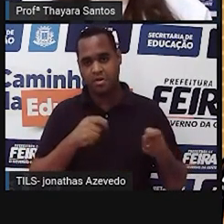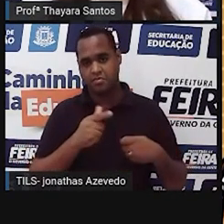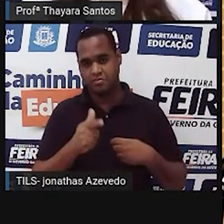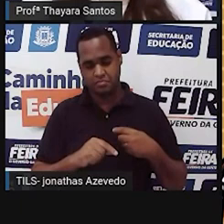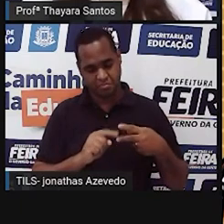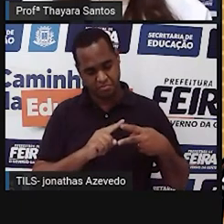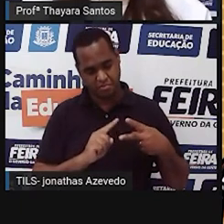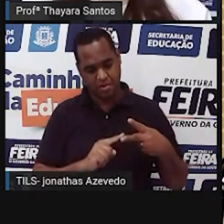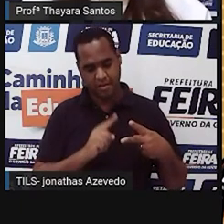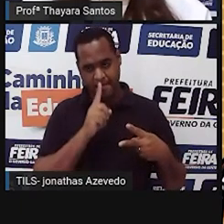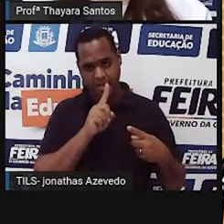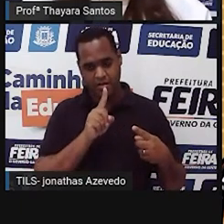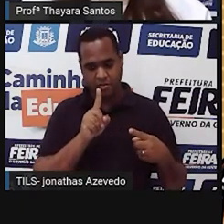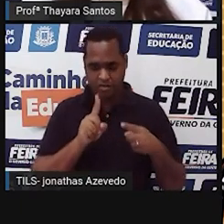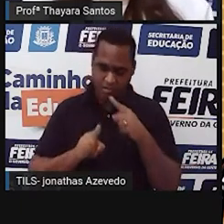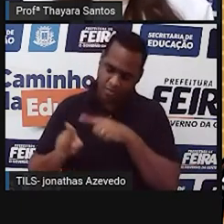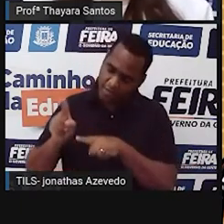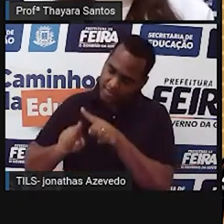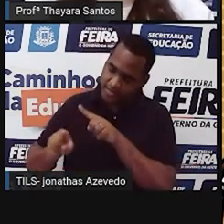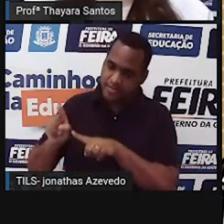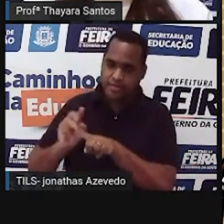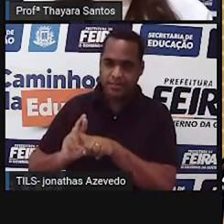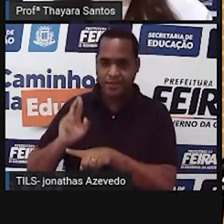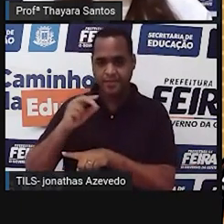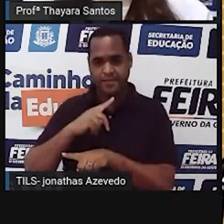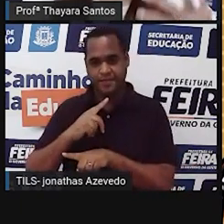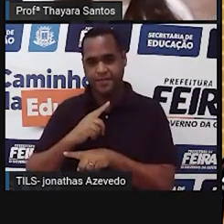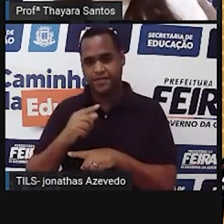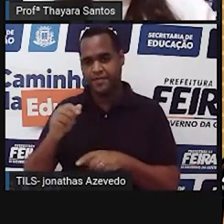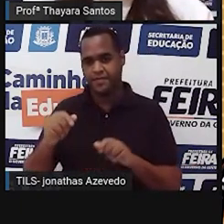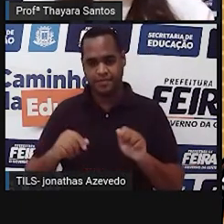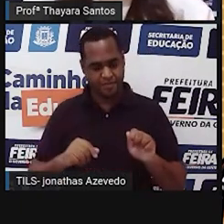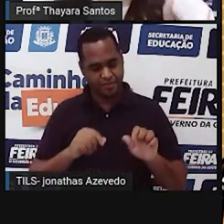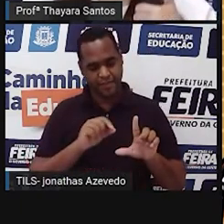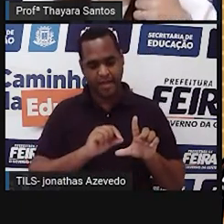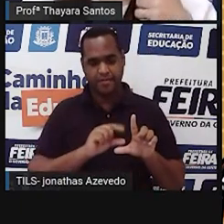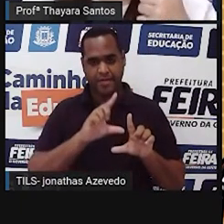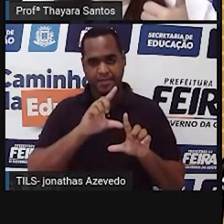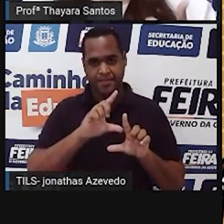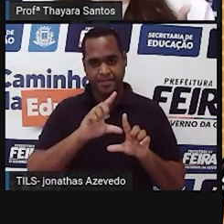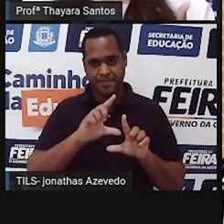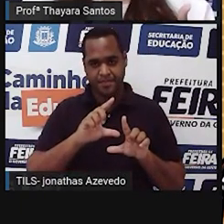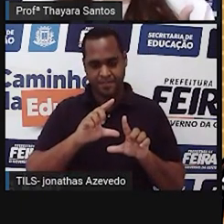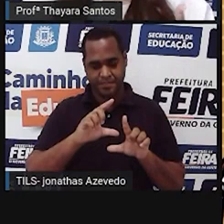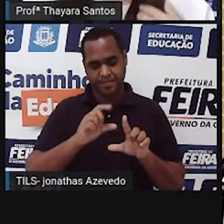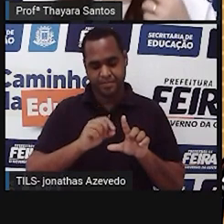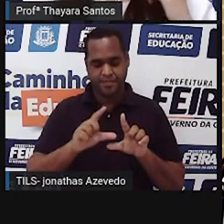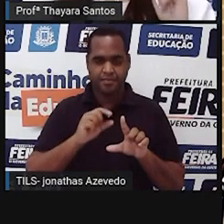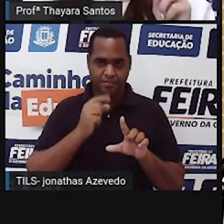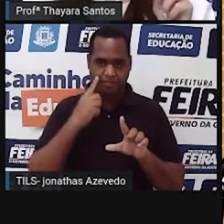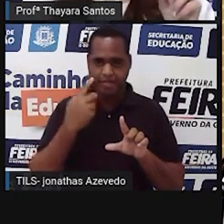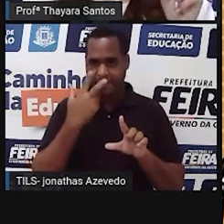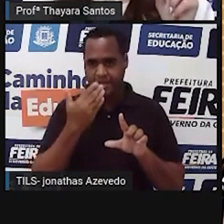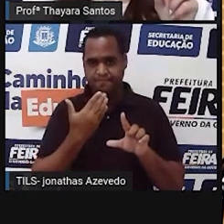os dois alelos dominantes, que é o caso desse A maiúsculo. A gente fala dominante porque para aquela característica aparecer,